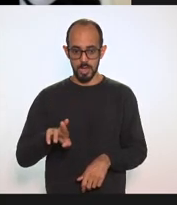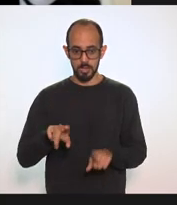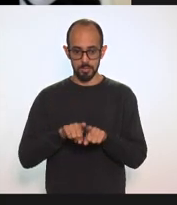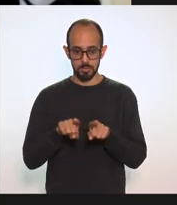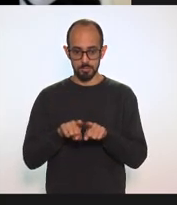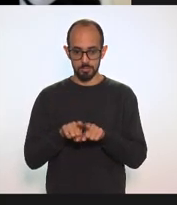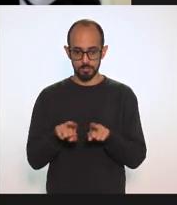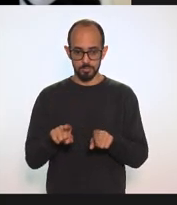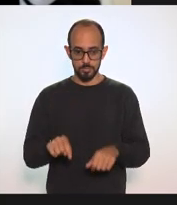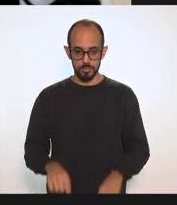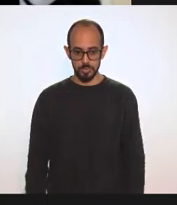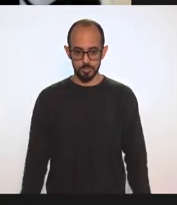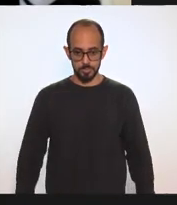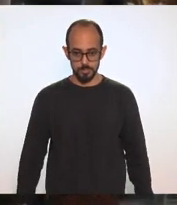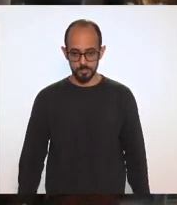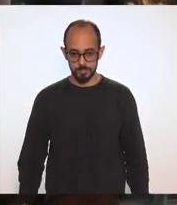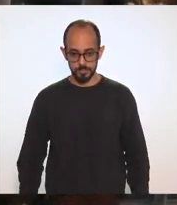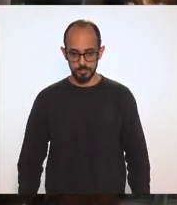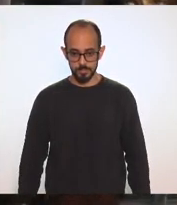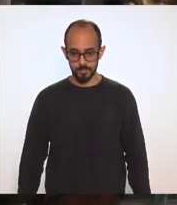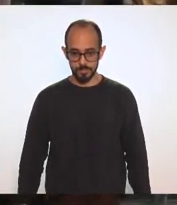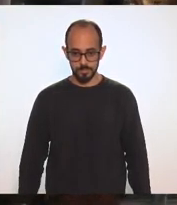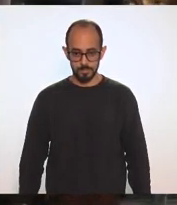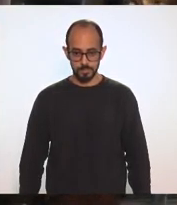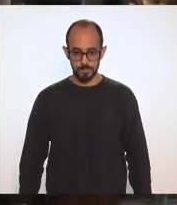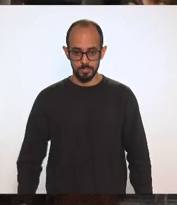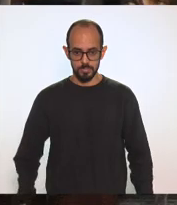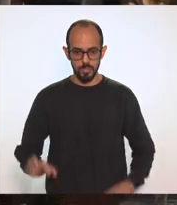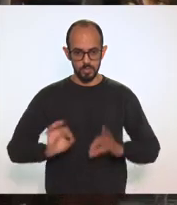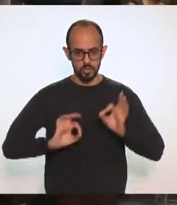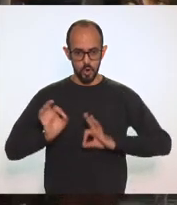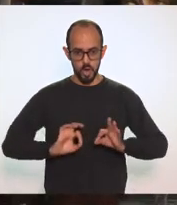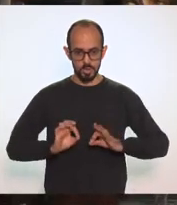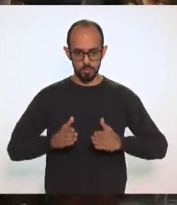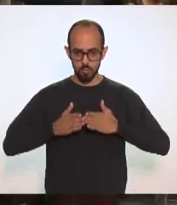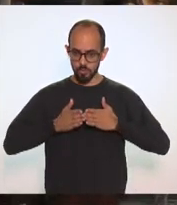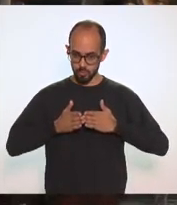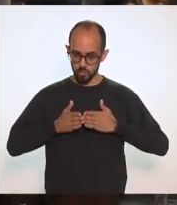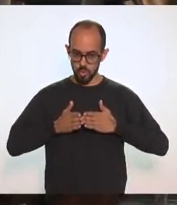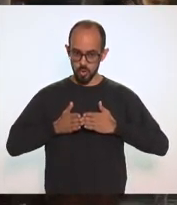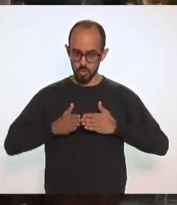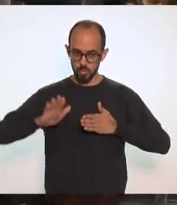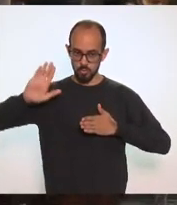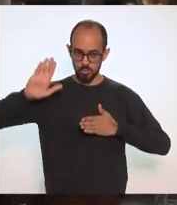Também, Flávio. Presidente, questão de ordem, rapidamente, por favor.